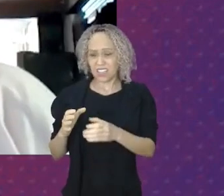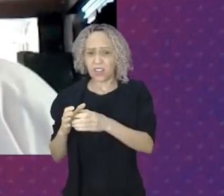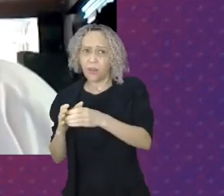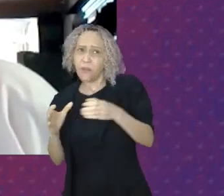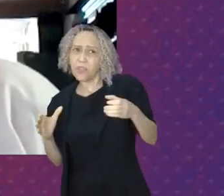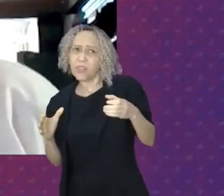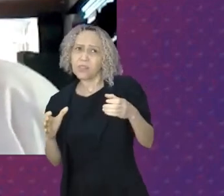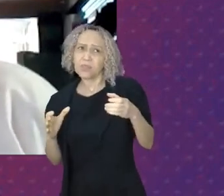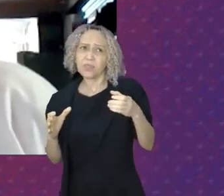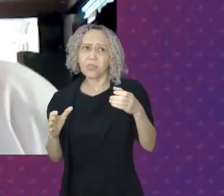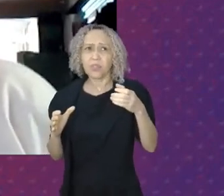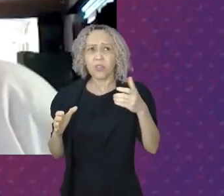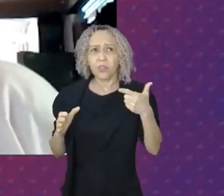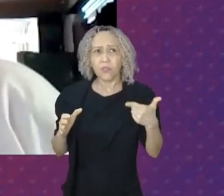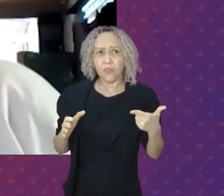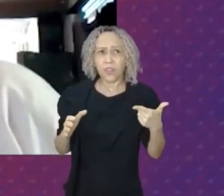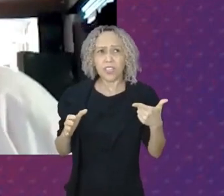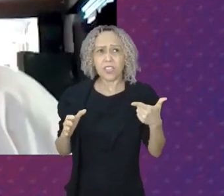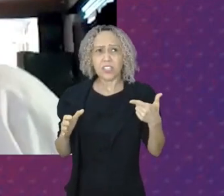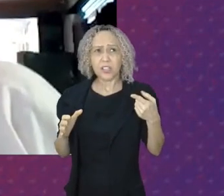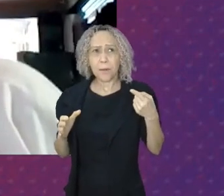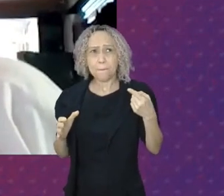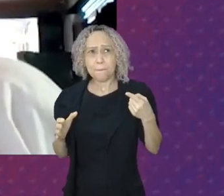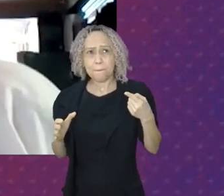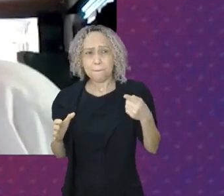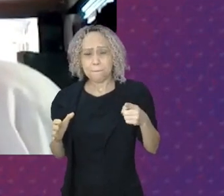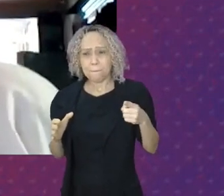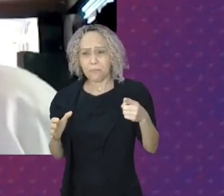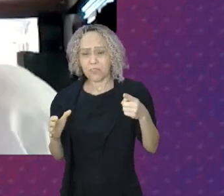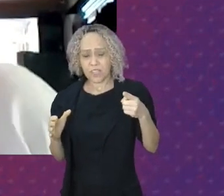lésbicas responderam esse questionário no Brasil,